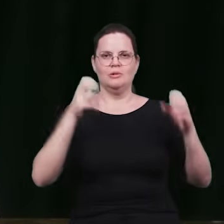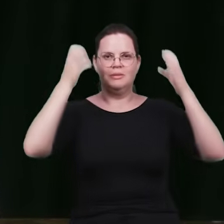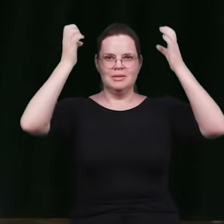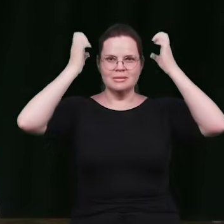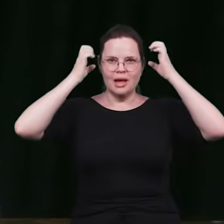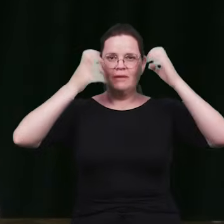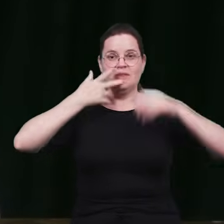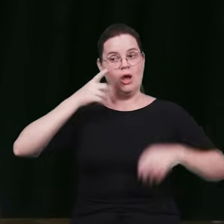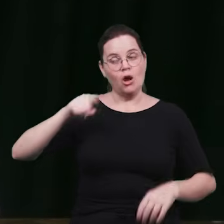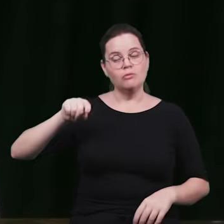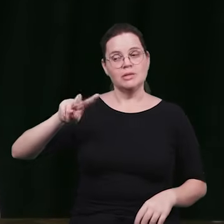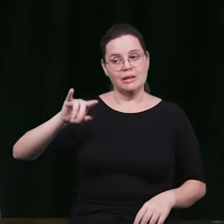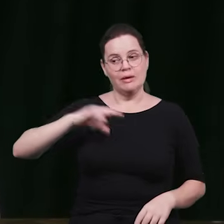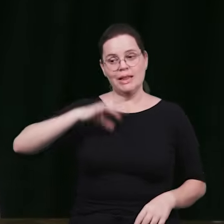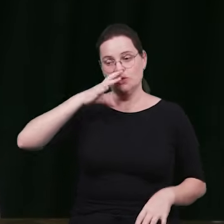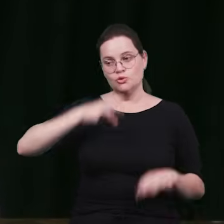família,